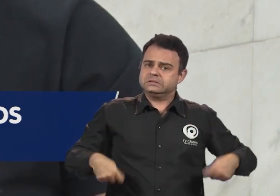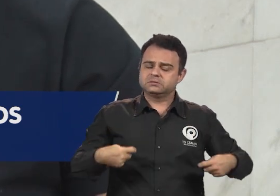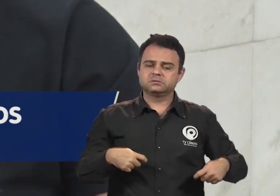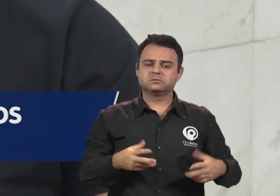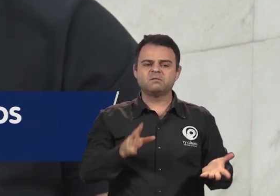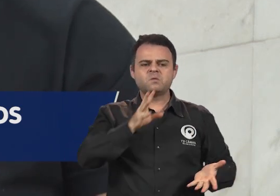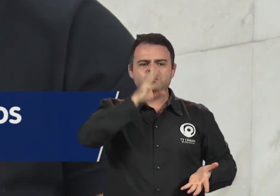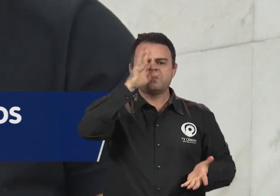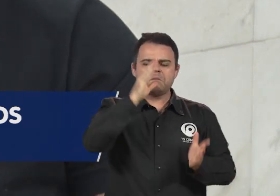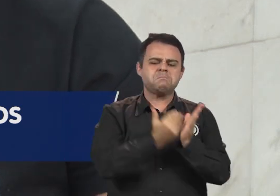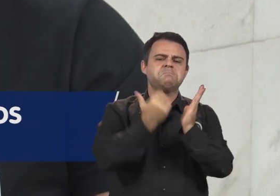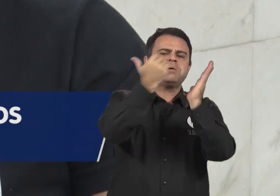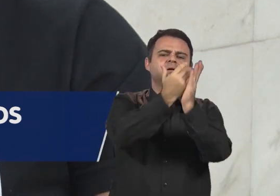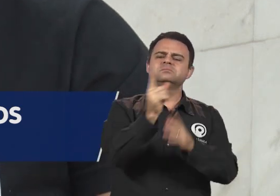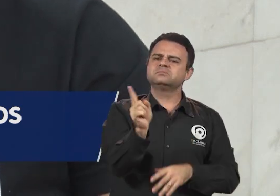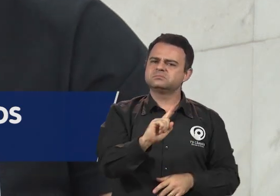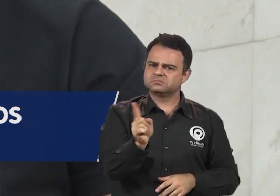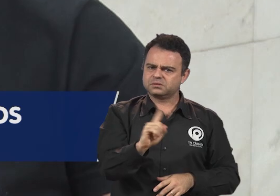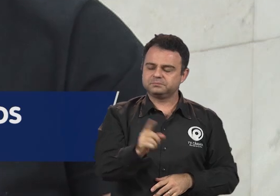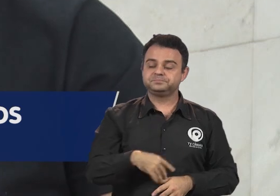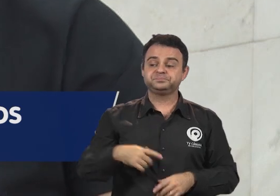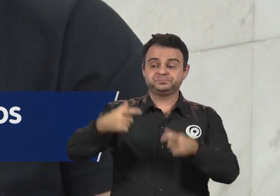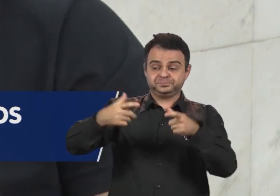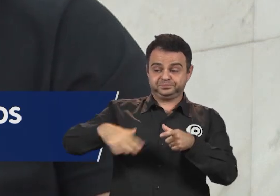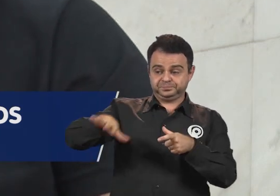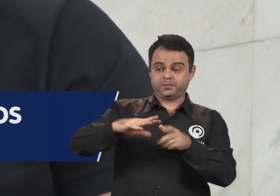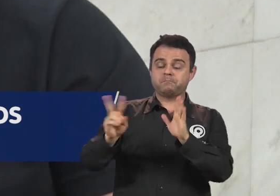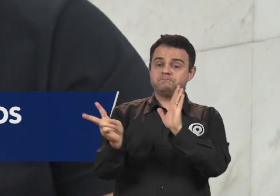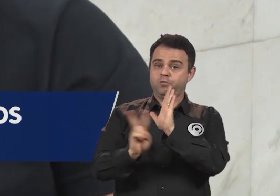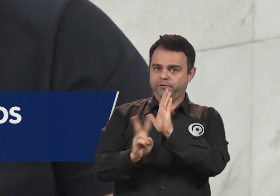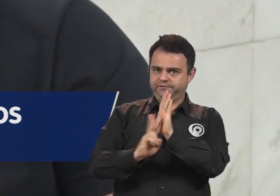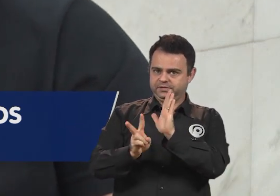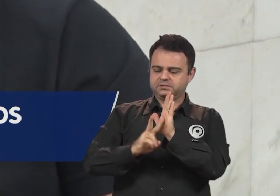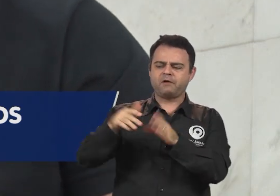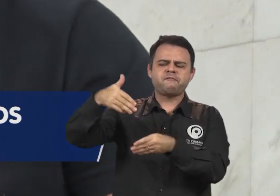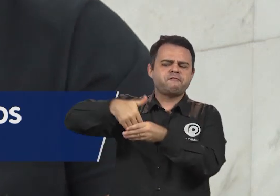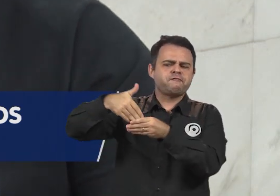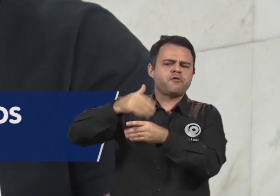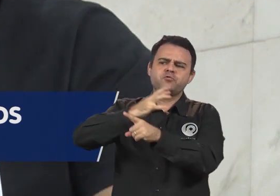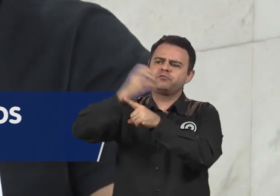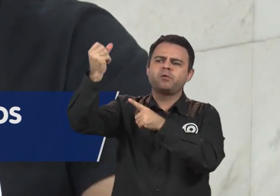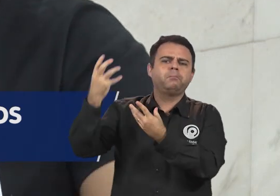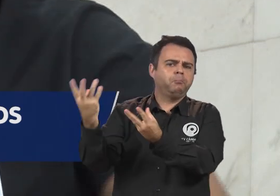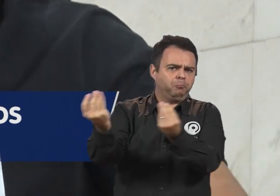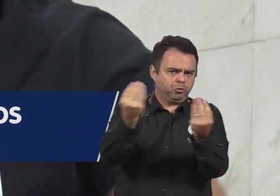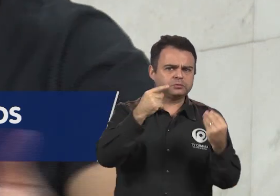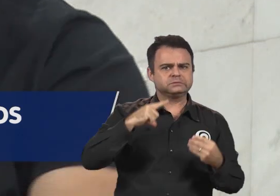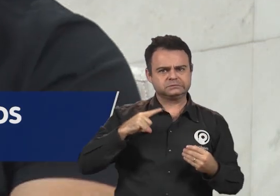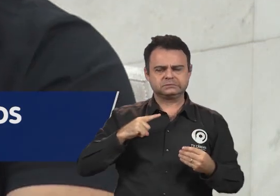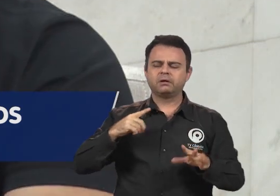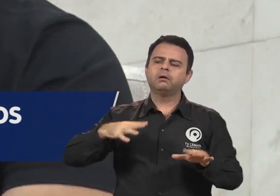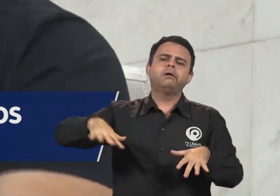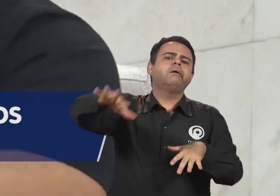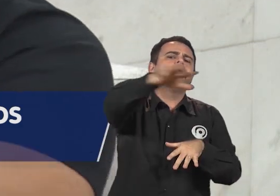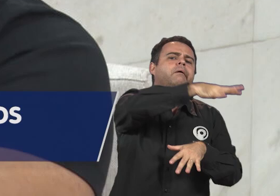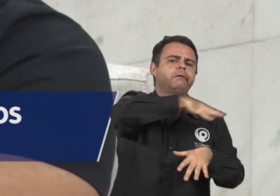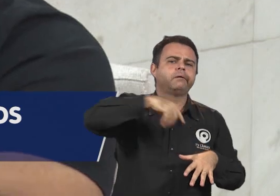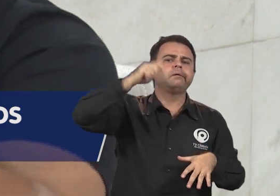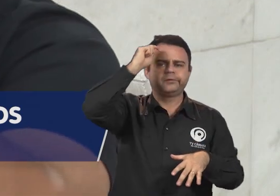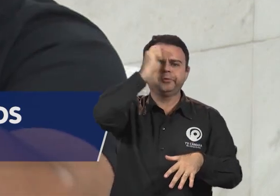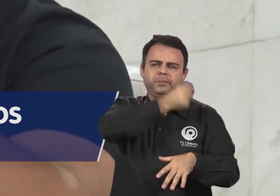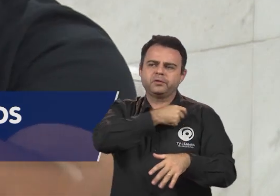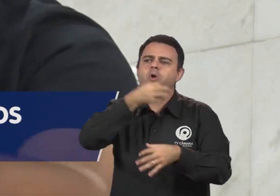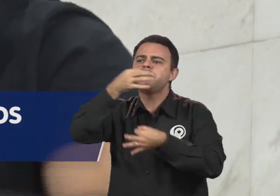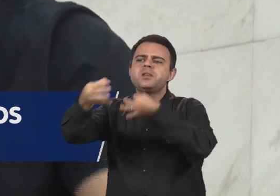disso. Então, o Boa Vista foi um bairro que eu fui muito bem votado, meus votos foram espalhados por ser um voto de opinião, mas dentro do